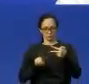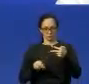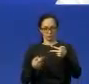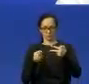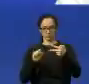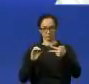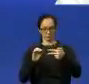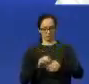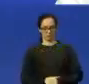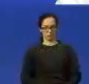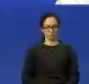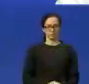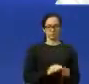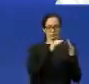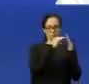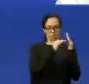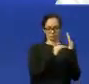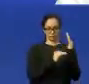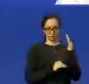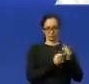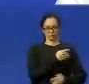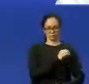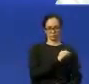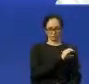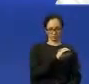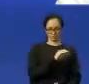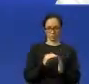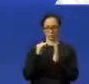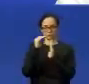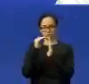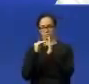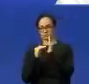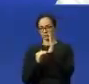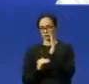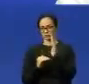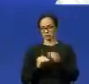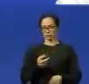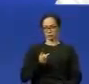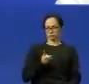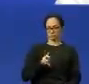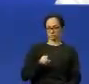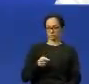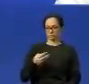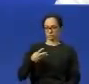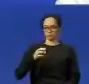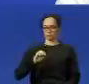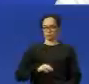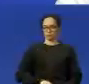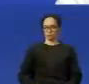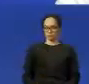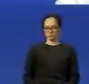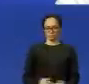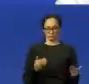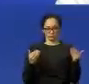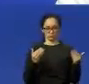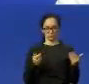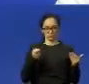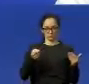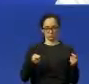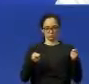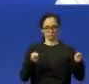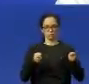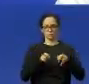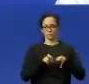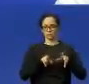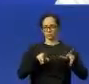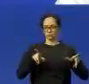1,80. Descer pelo elevador 1, 10 centavos, e descer pelo elevador 2, R$ 2,30. O custo da passagem do